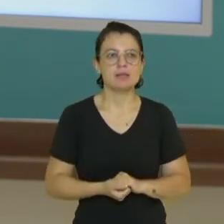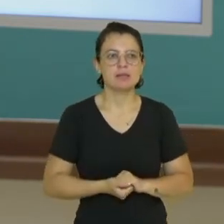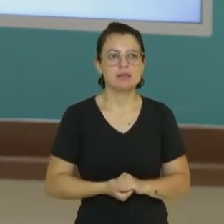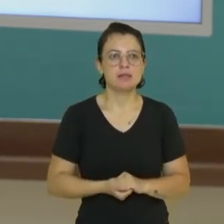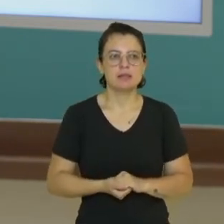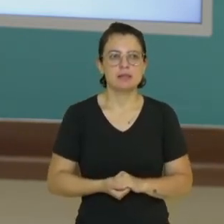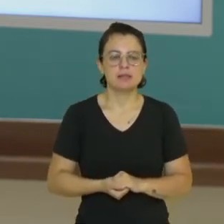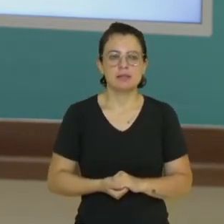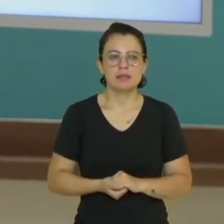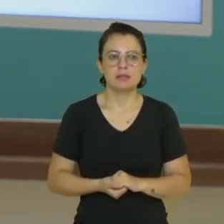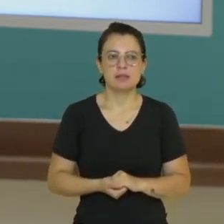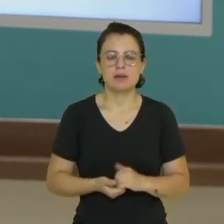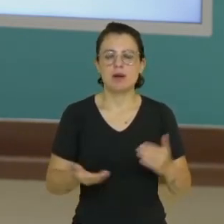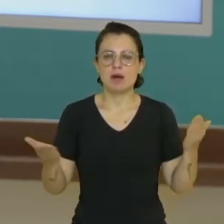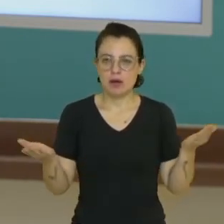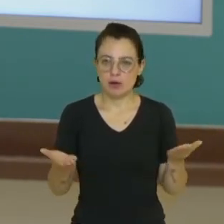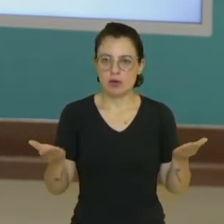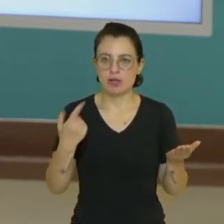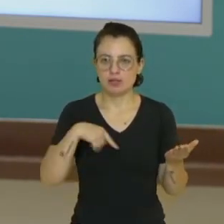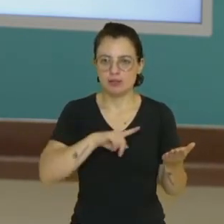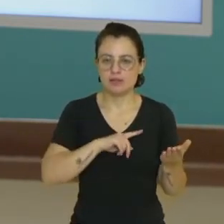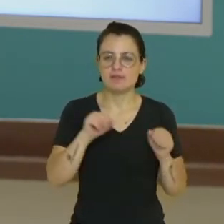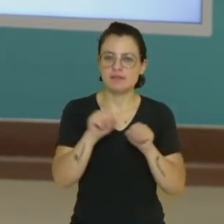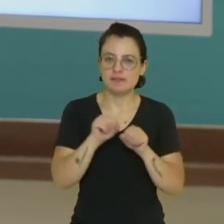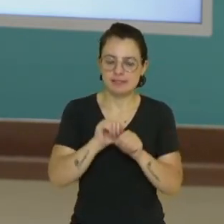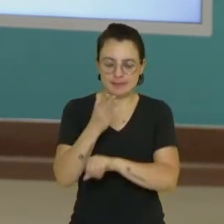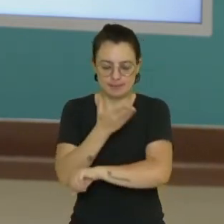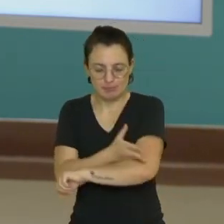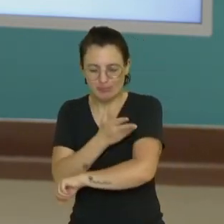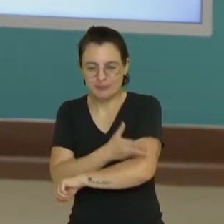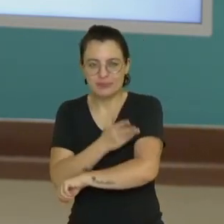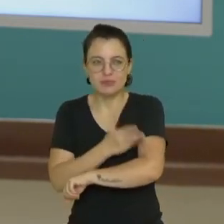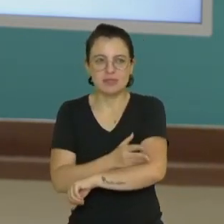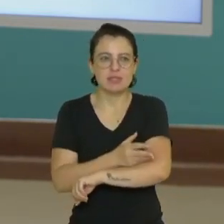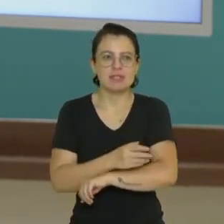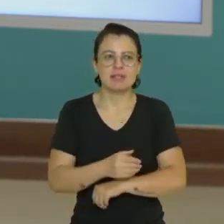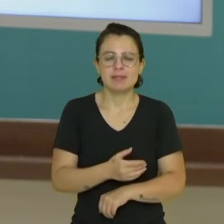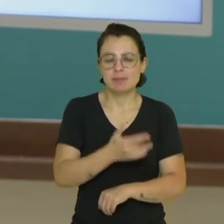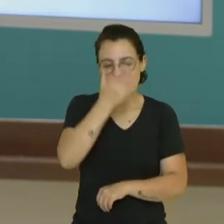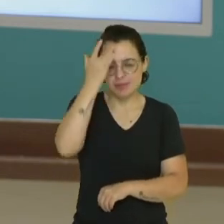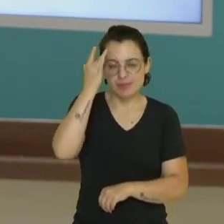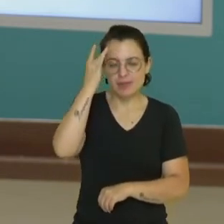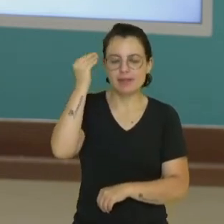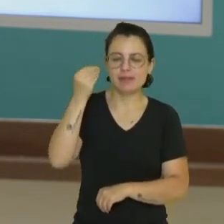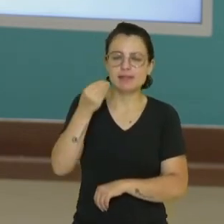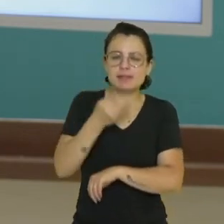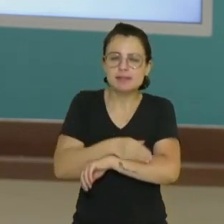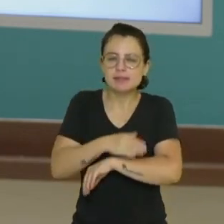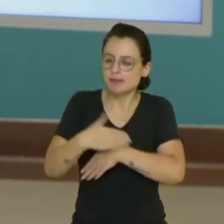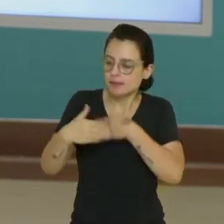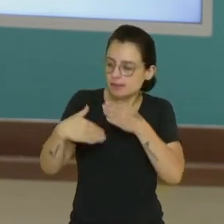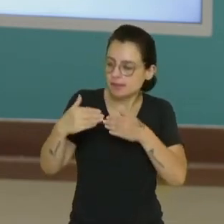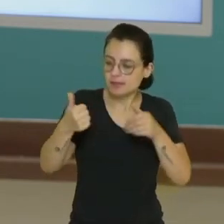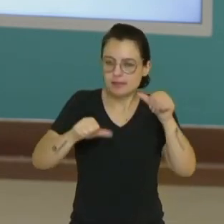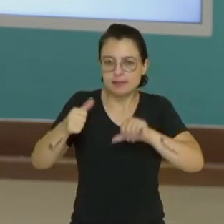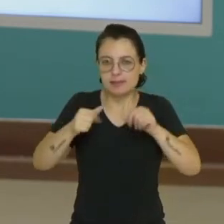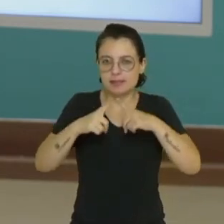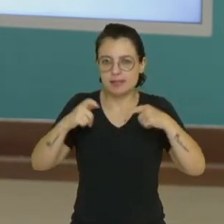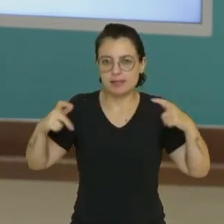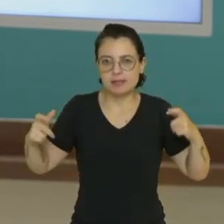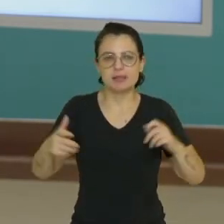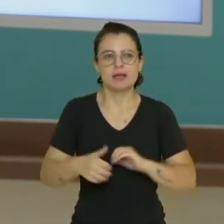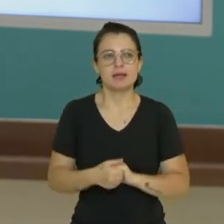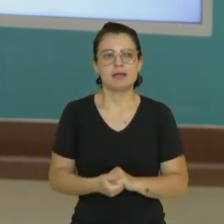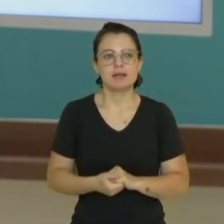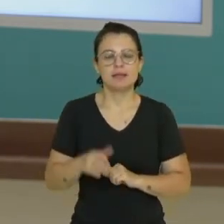assim, novamente uma atividade para você praticar, ser um cientista e aprender todos os conceitos dessa